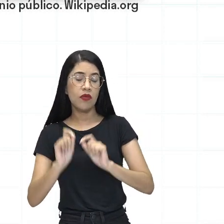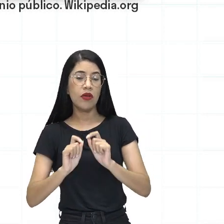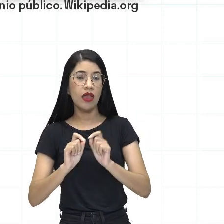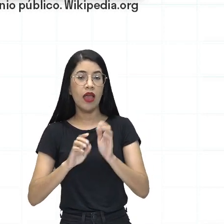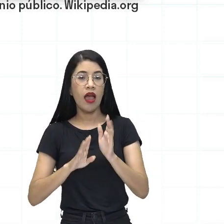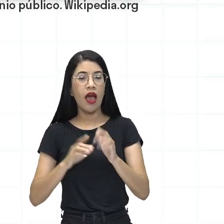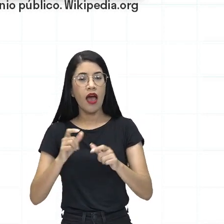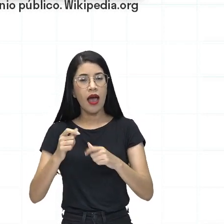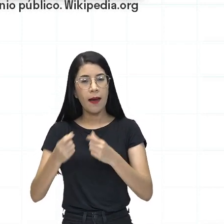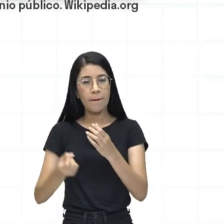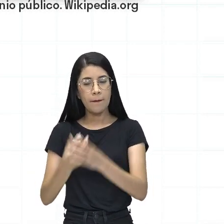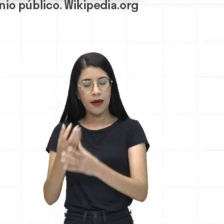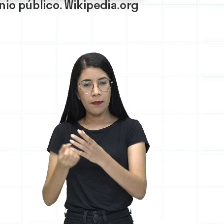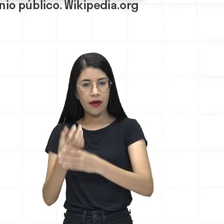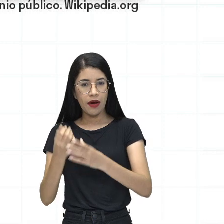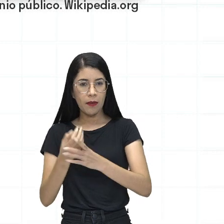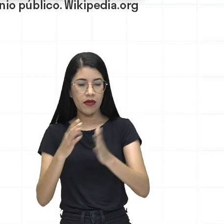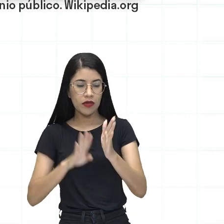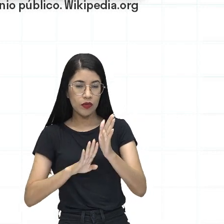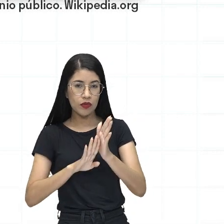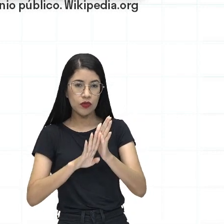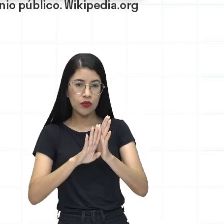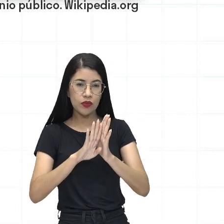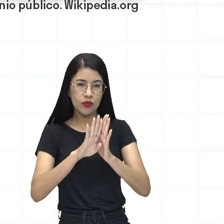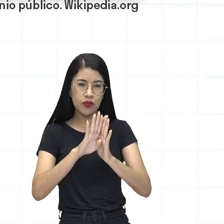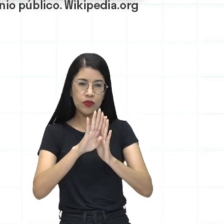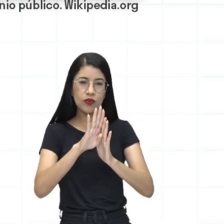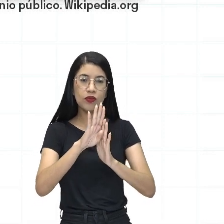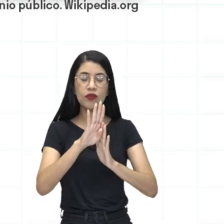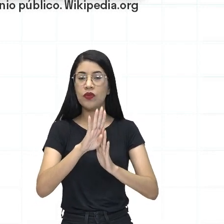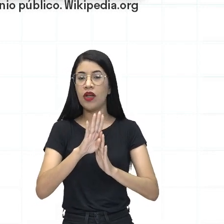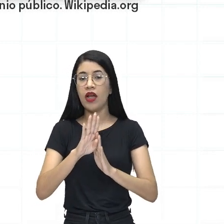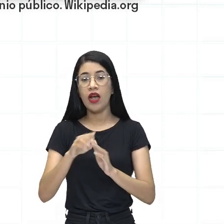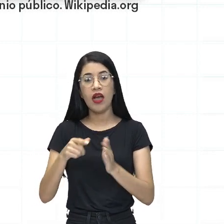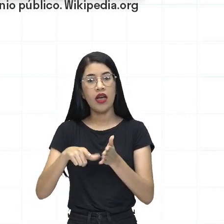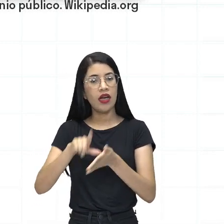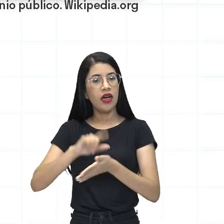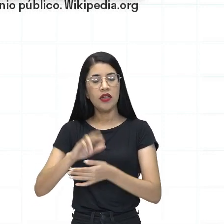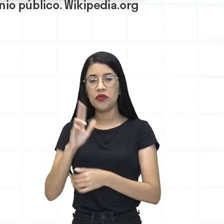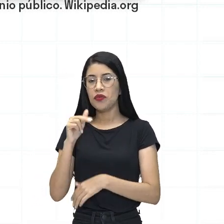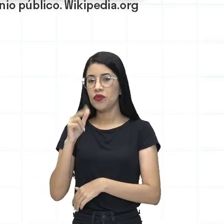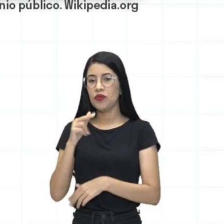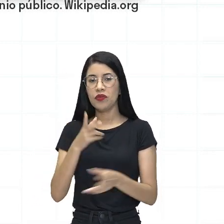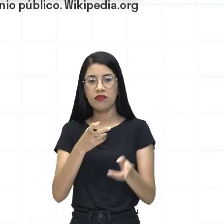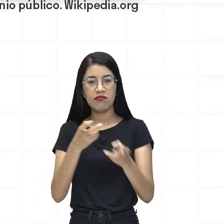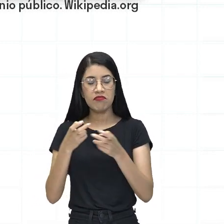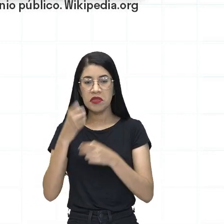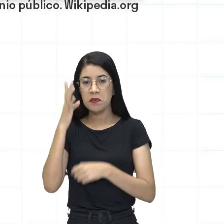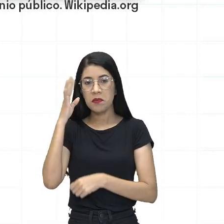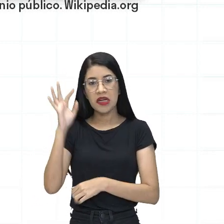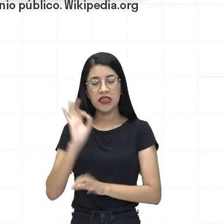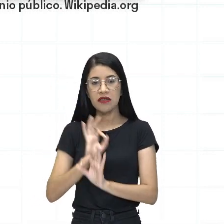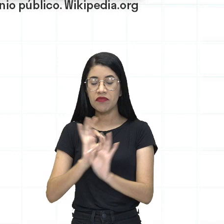a produção, né, em uma escala que não era imaginada na época em